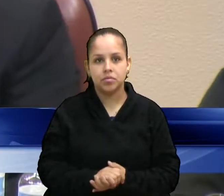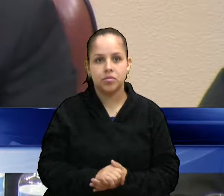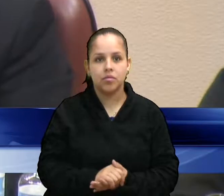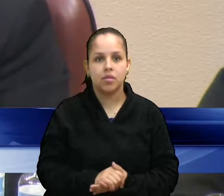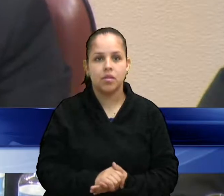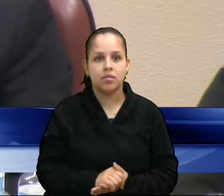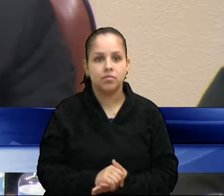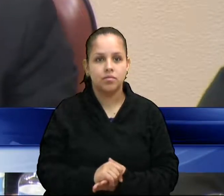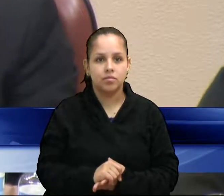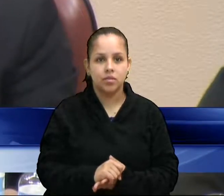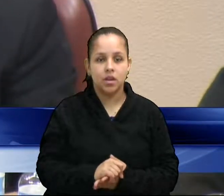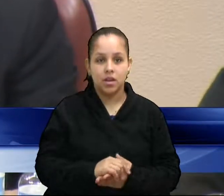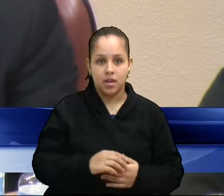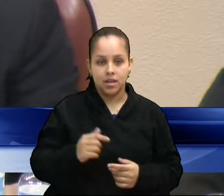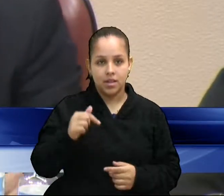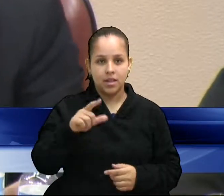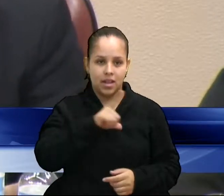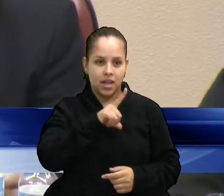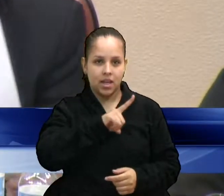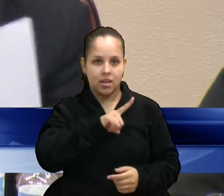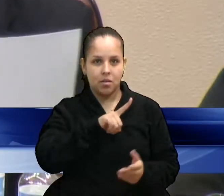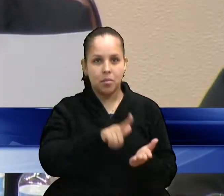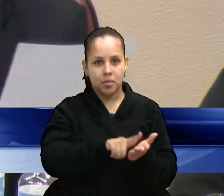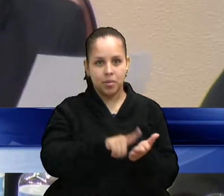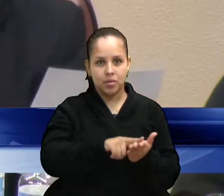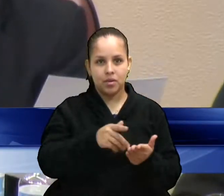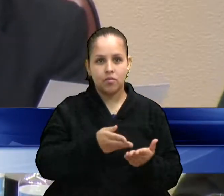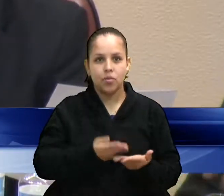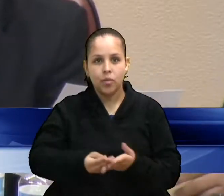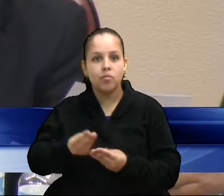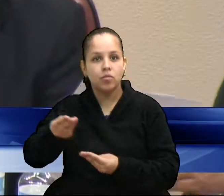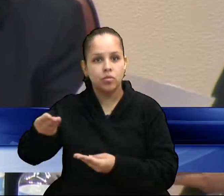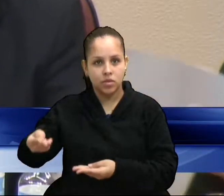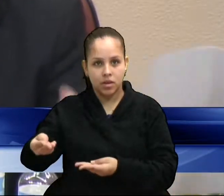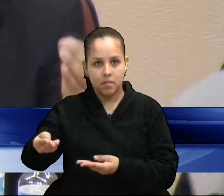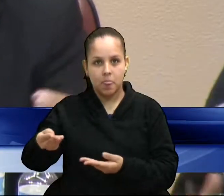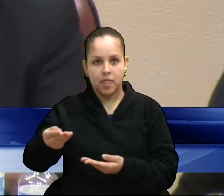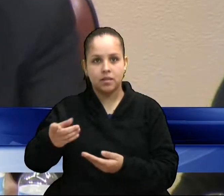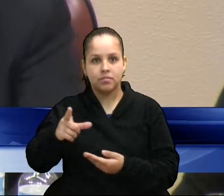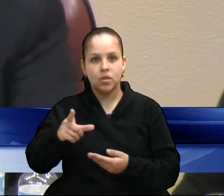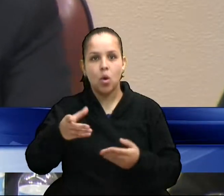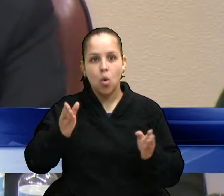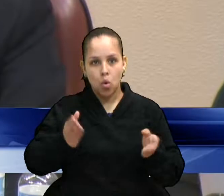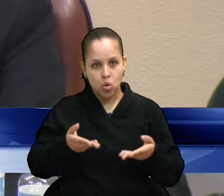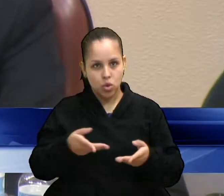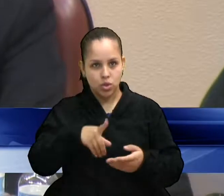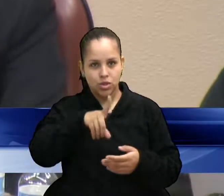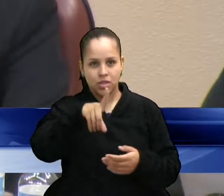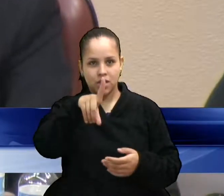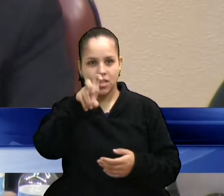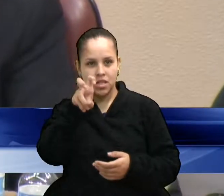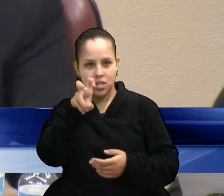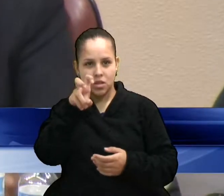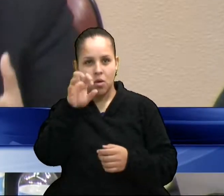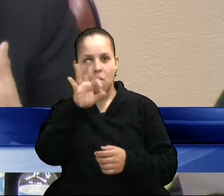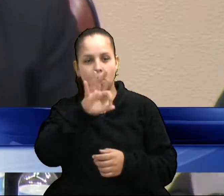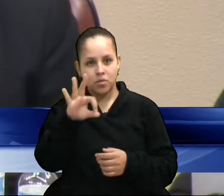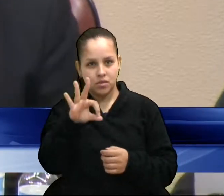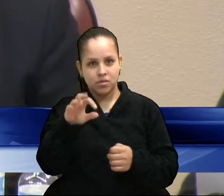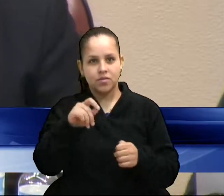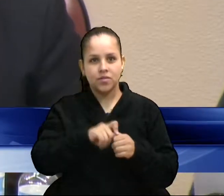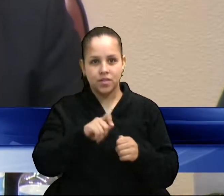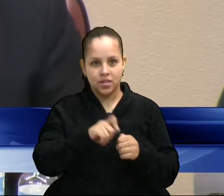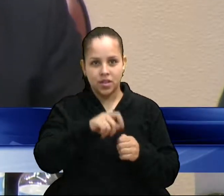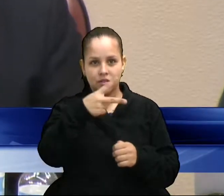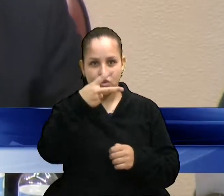sugestões, a gente protocolou, eu quero te entregar, vereador Ed, né? A gente protocolou hoje às 15 horas e 29 minutos as